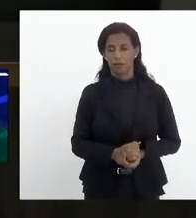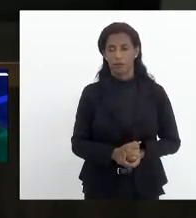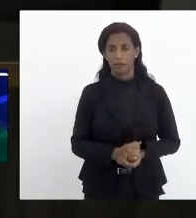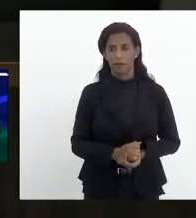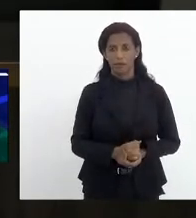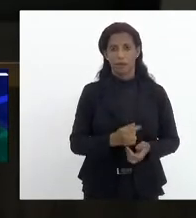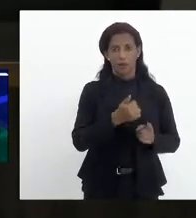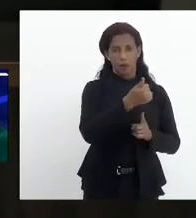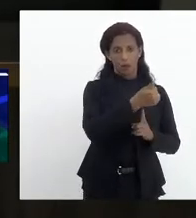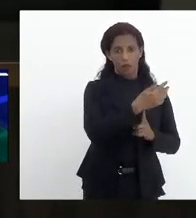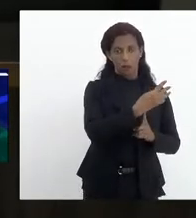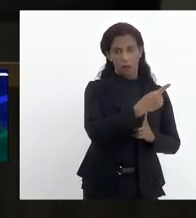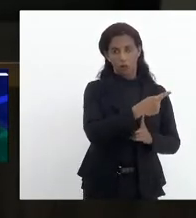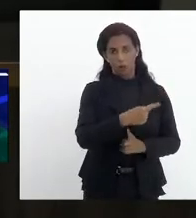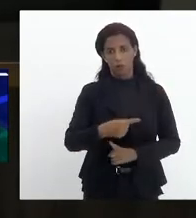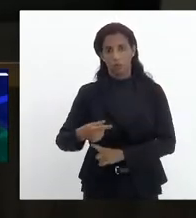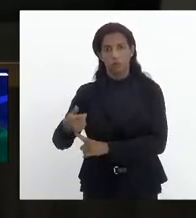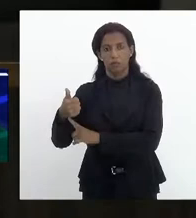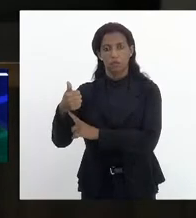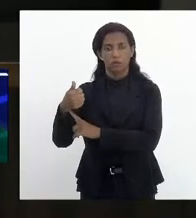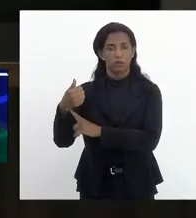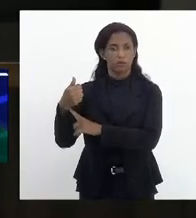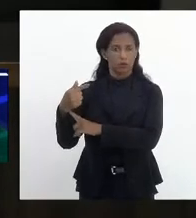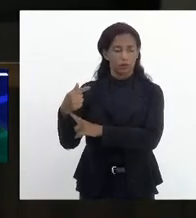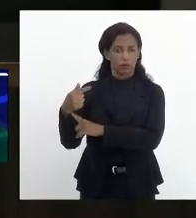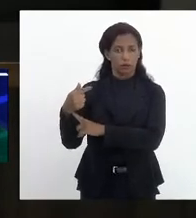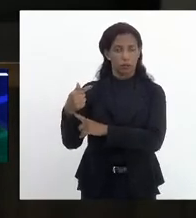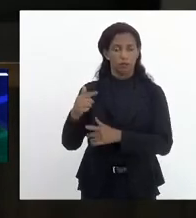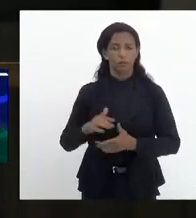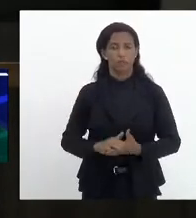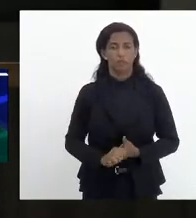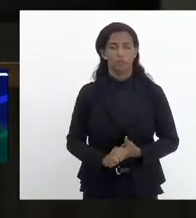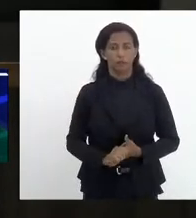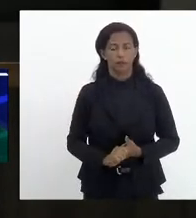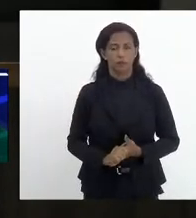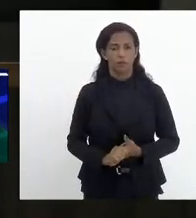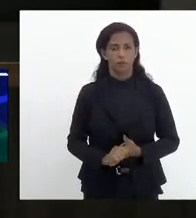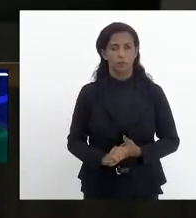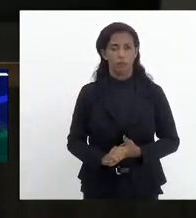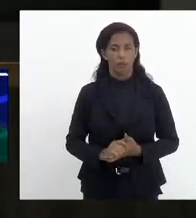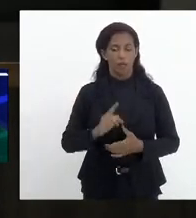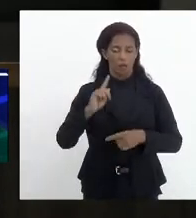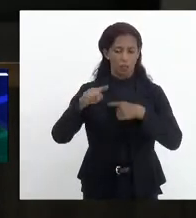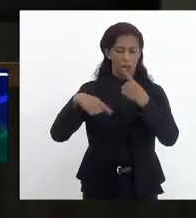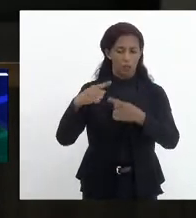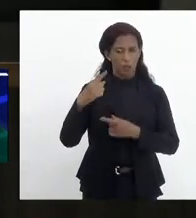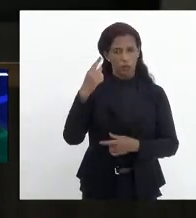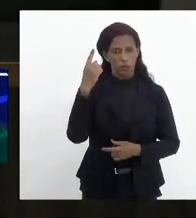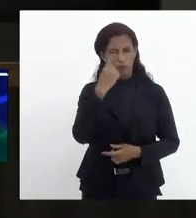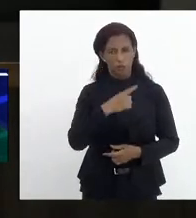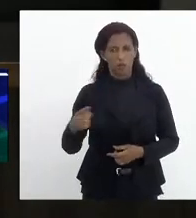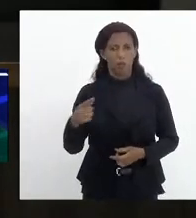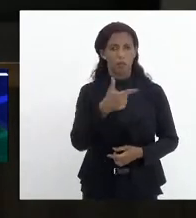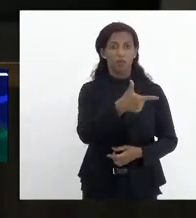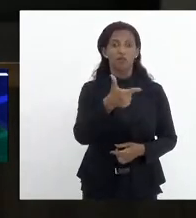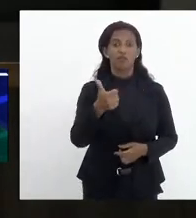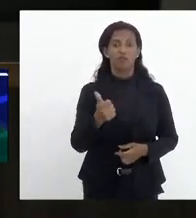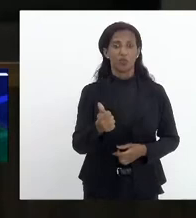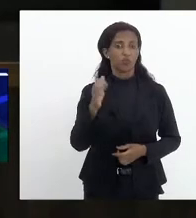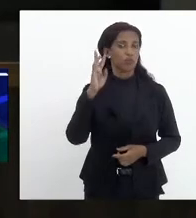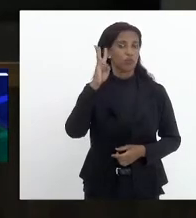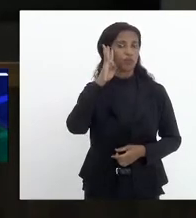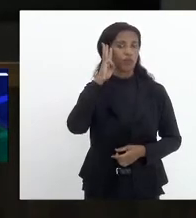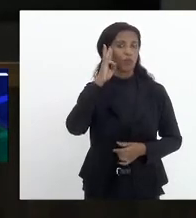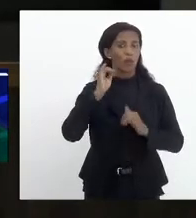ao 17, na semana próxima, seguinte, 21, terça-feira, as